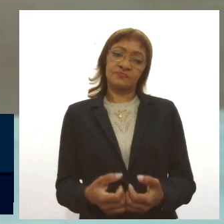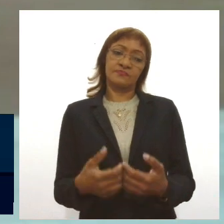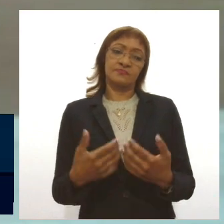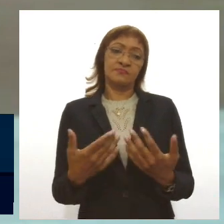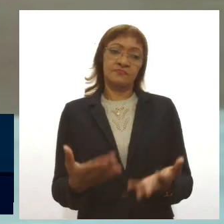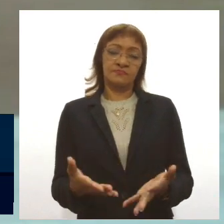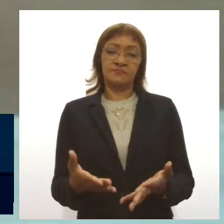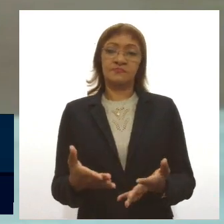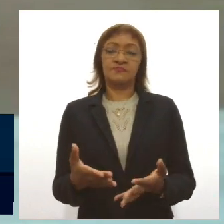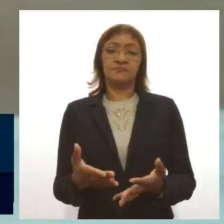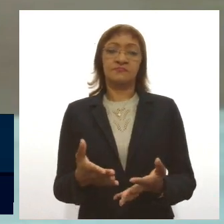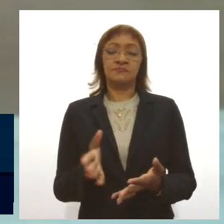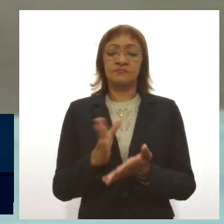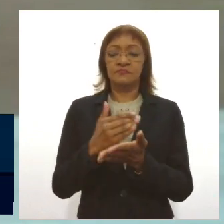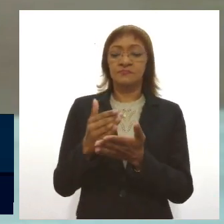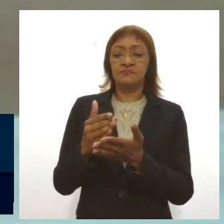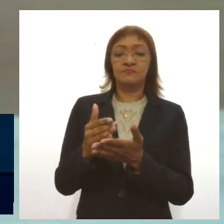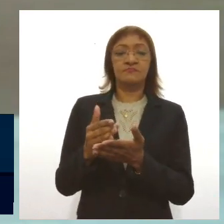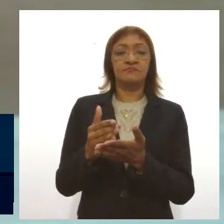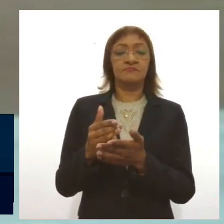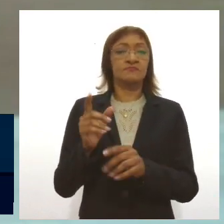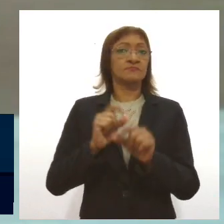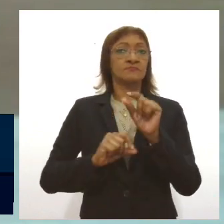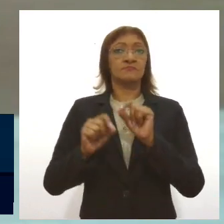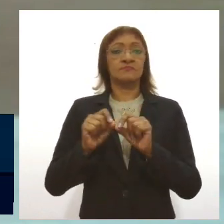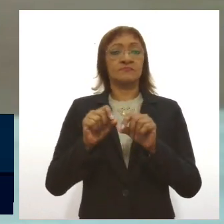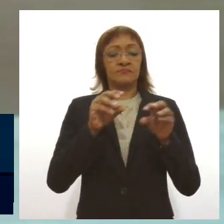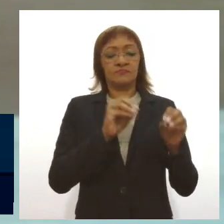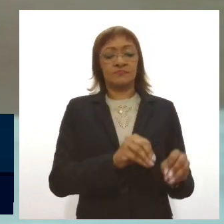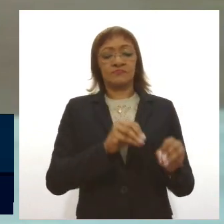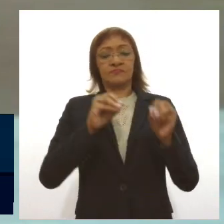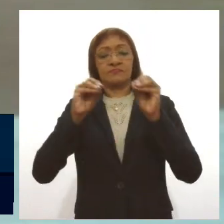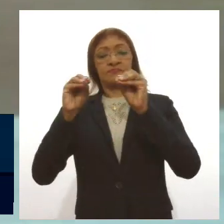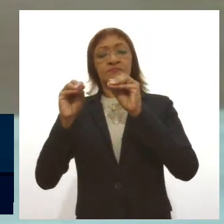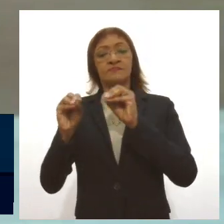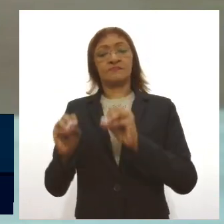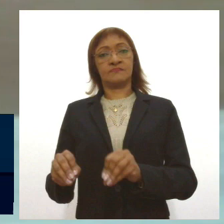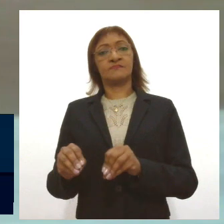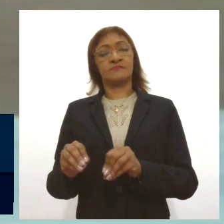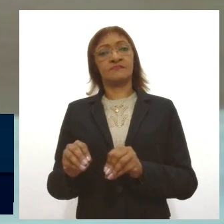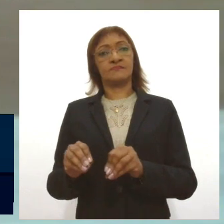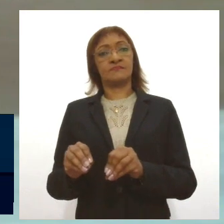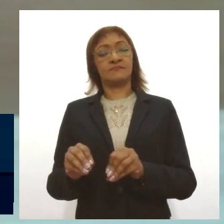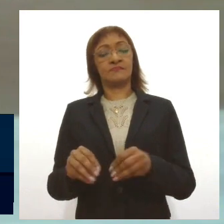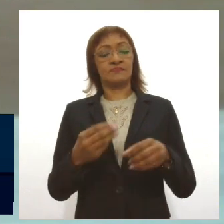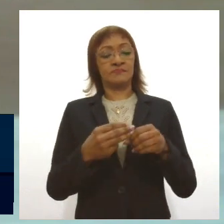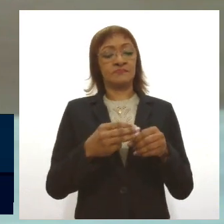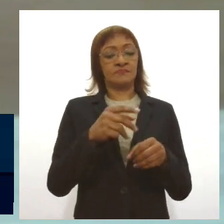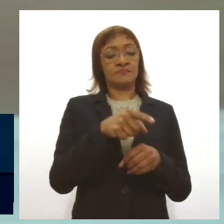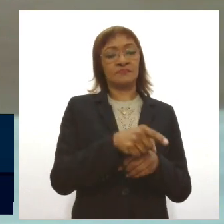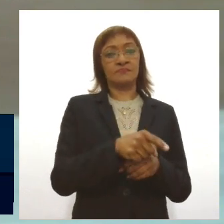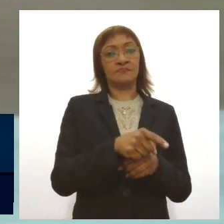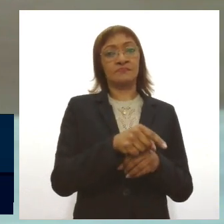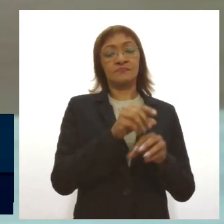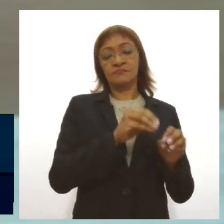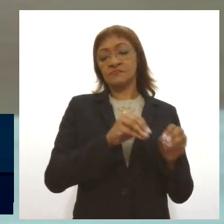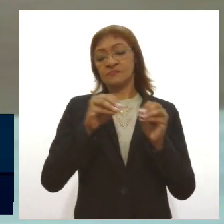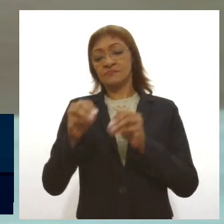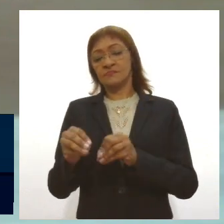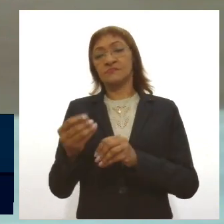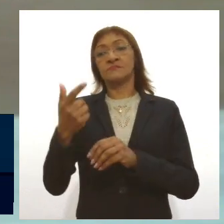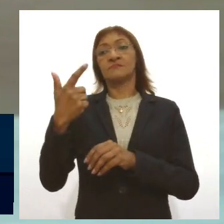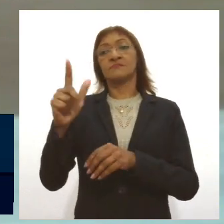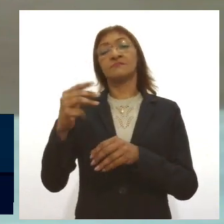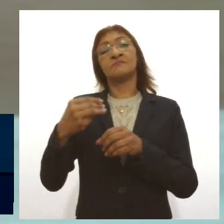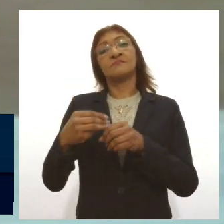já mudando, no caso de Ribeirão, de povoado, saindo de uma região do município, indo para outra